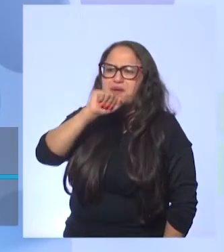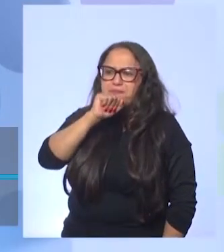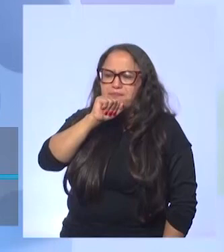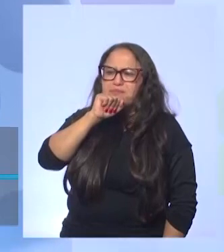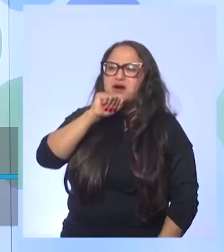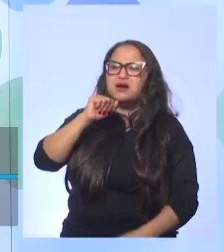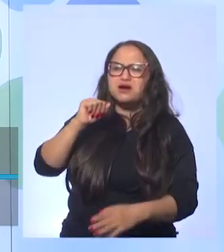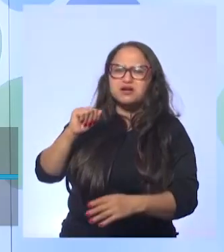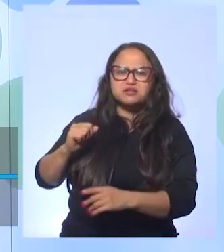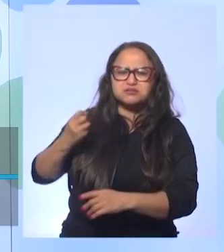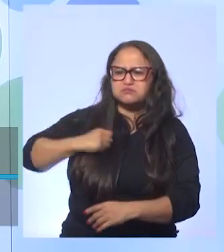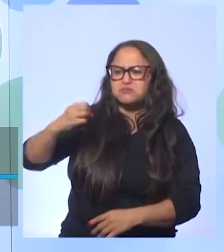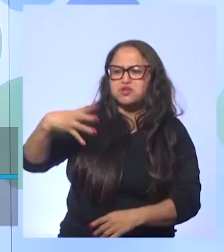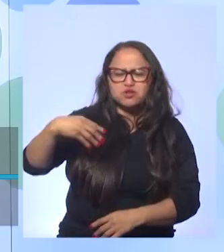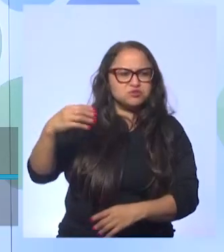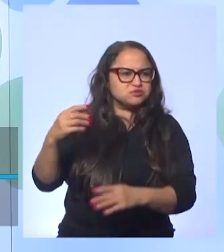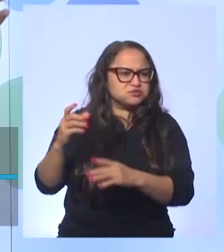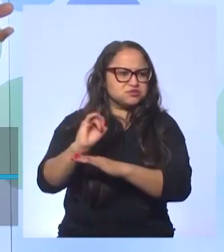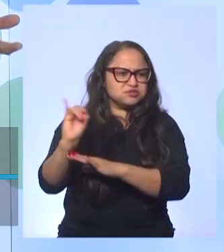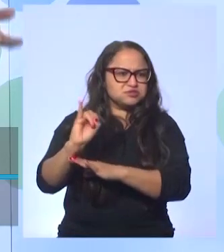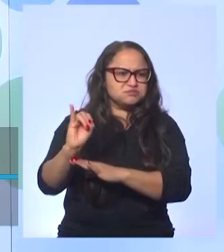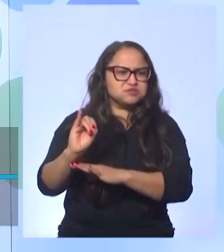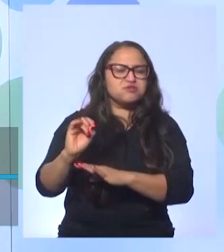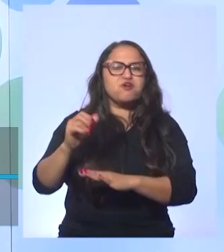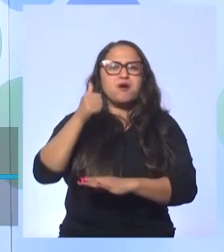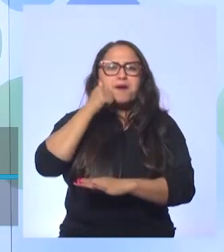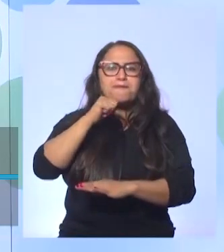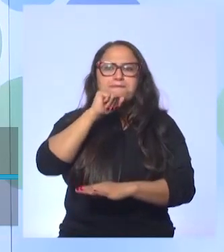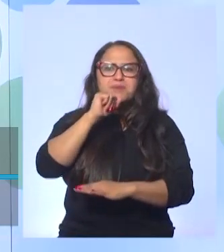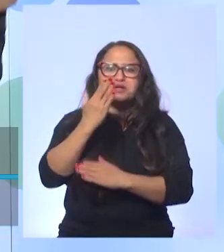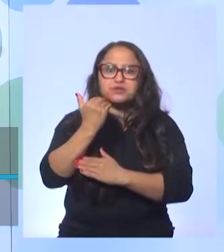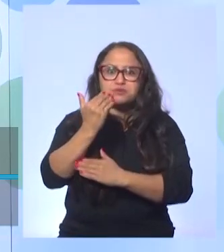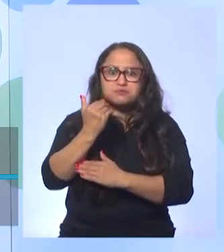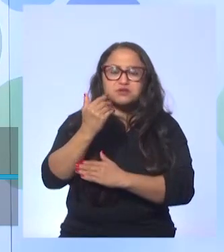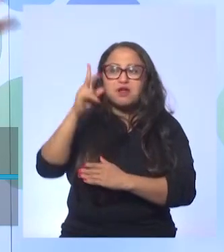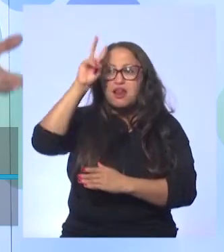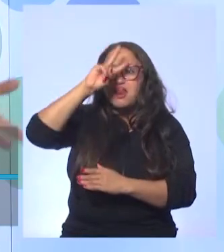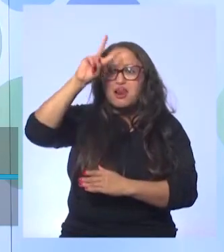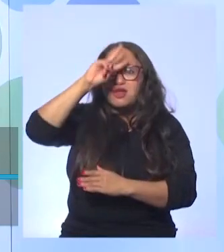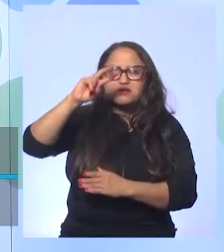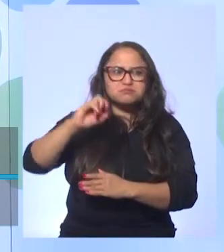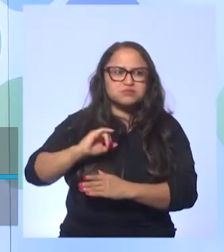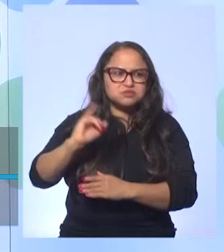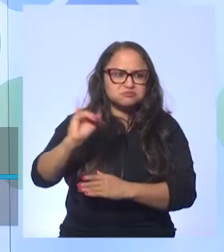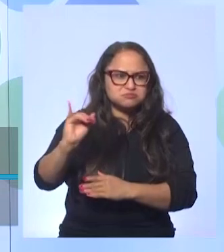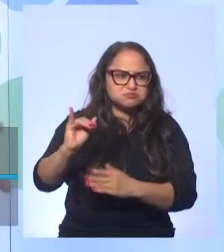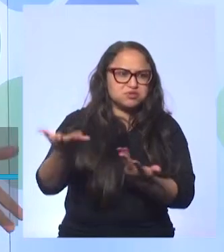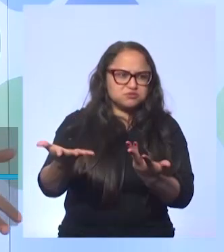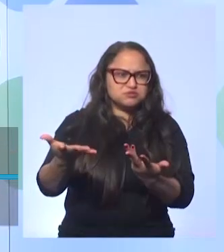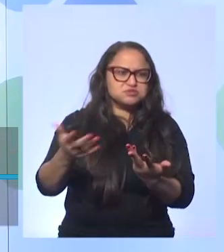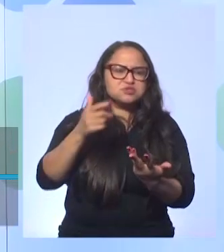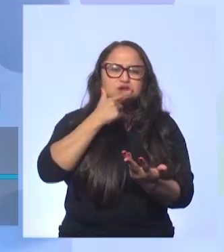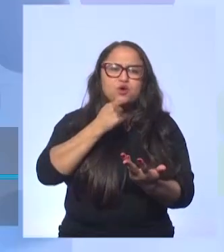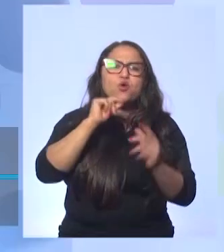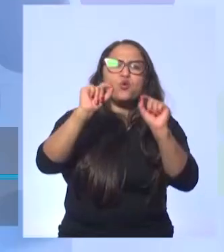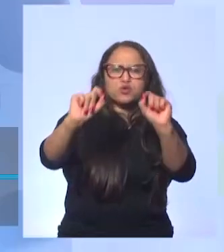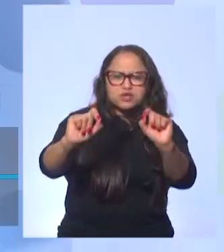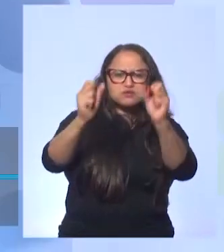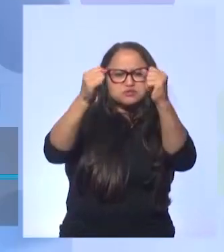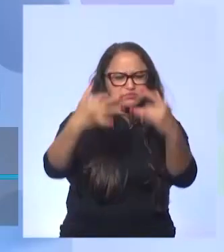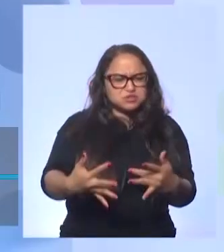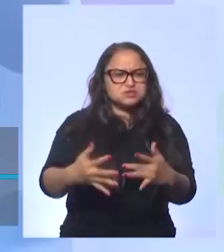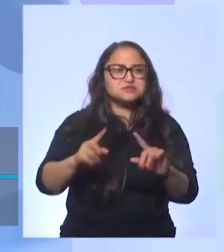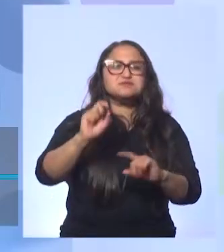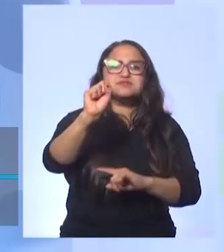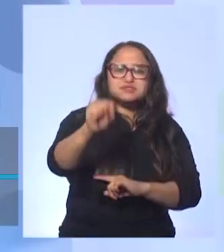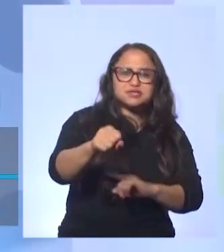irmãos, e foi jogando. Eu falei da minha mãe, falei do almoço, aí eu lembrei dos meus irmãos, falei dos meus irmãos, fui lembrando das coisas e fui falando. Sim, mas na hora